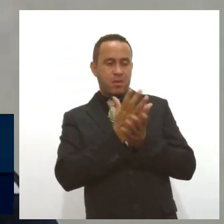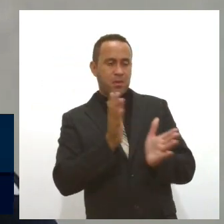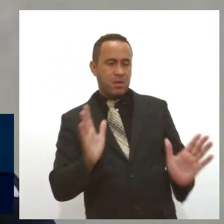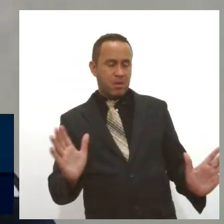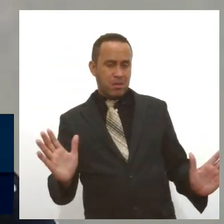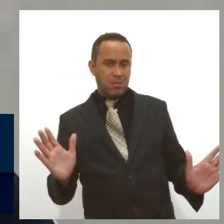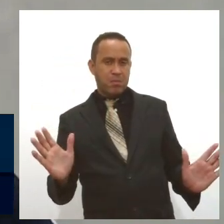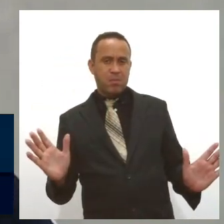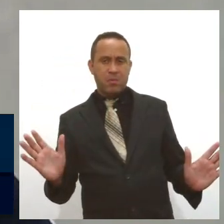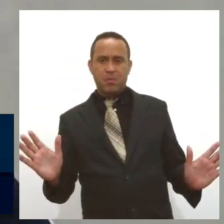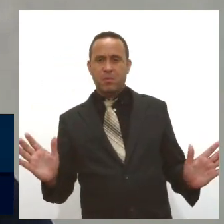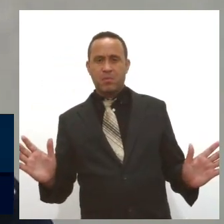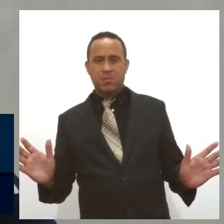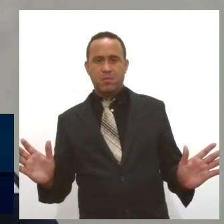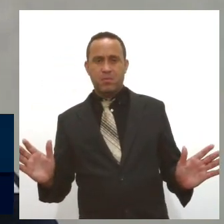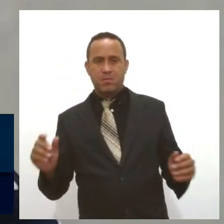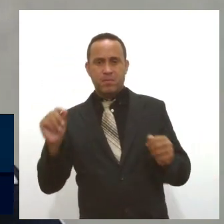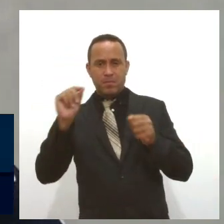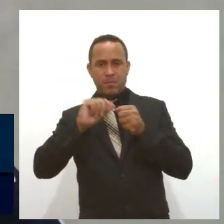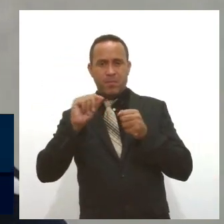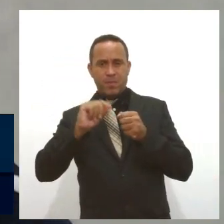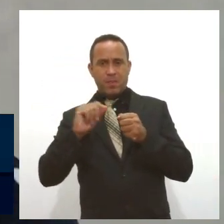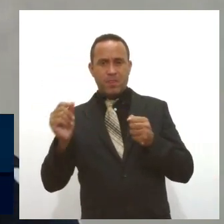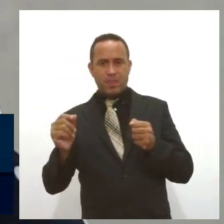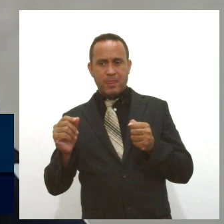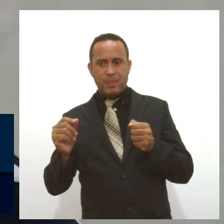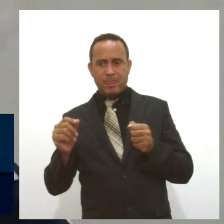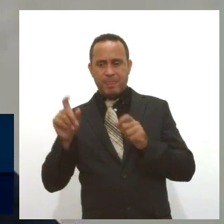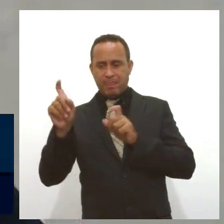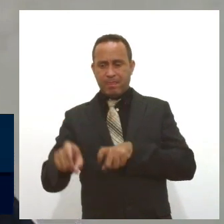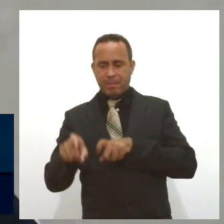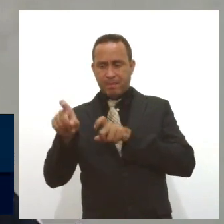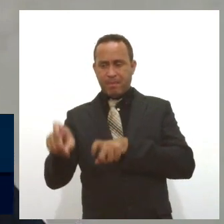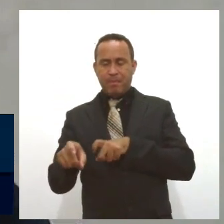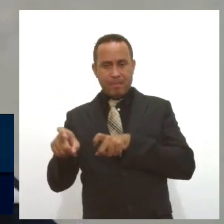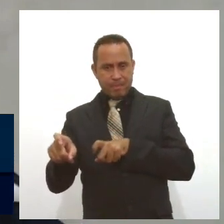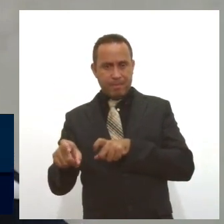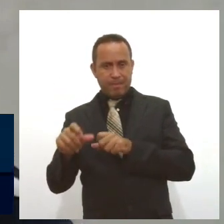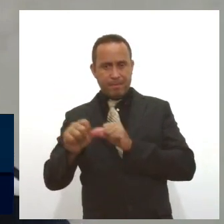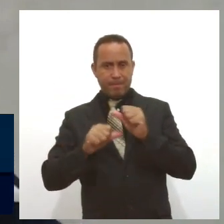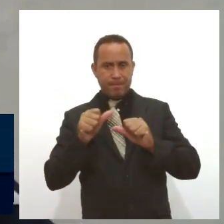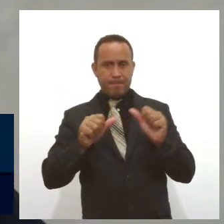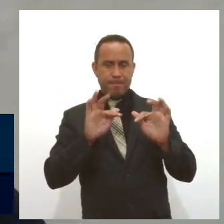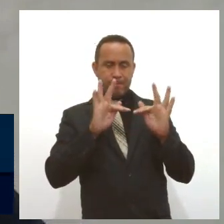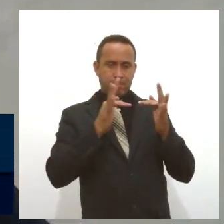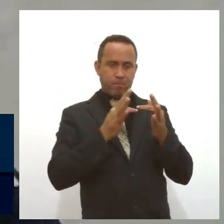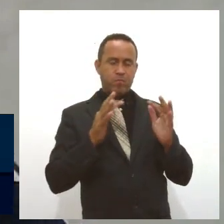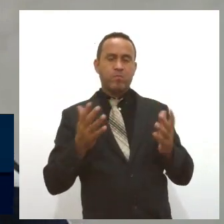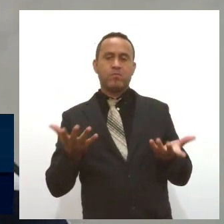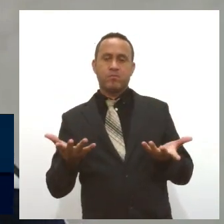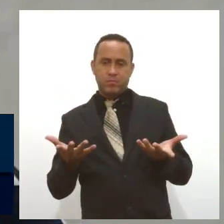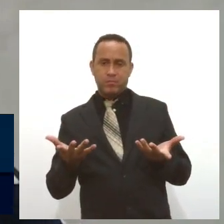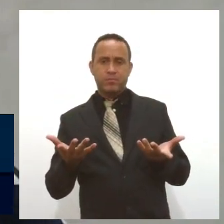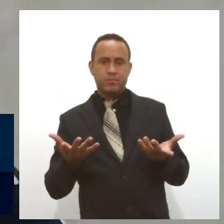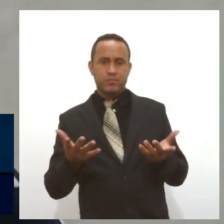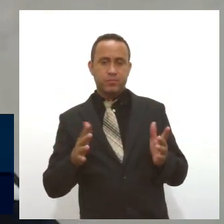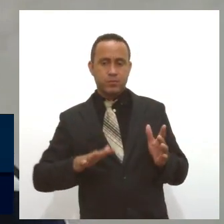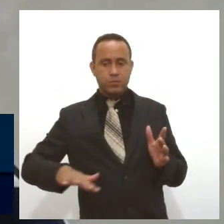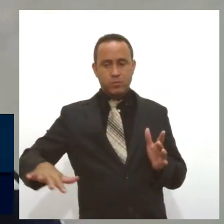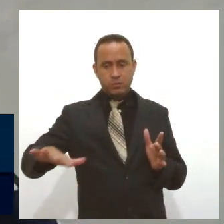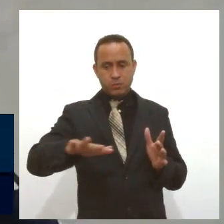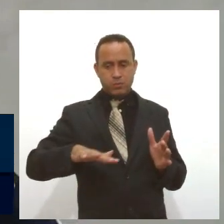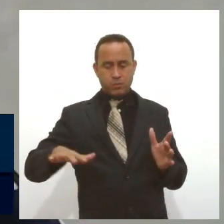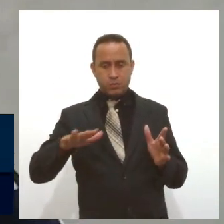desmatando para fazer a agricultura, né, familiar ali em toda a